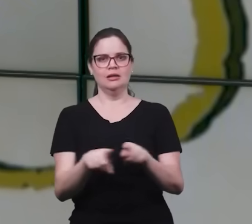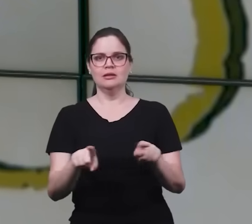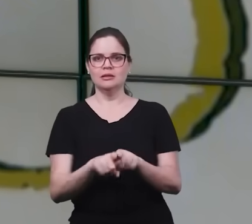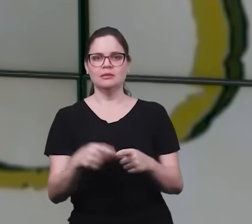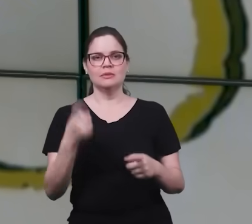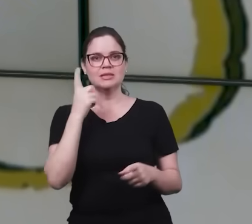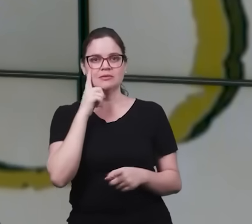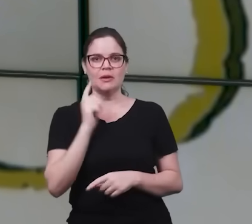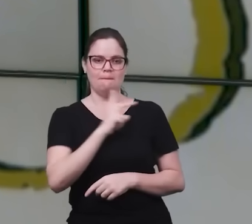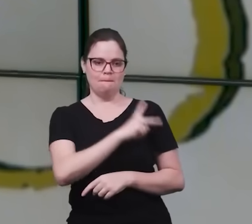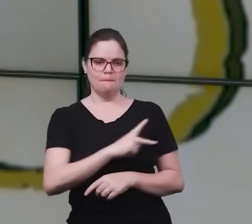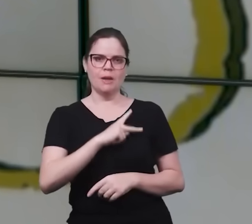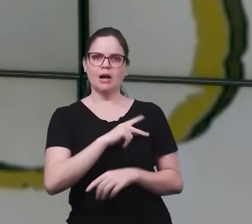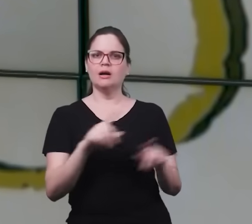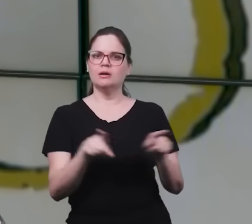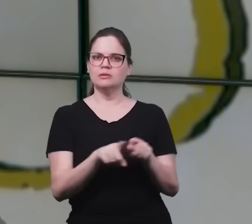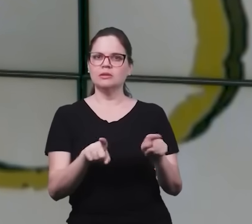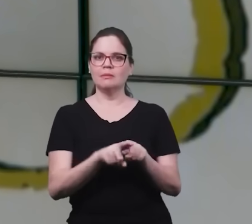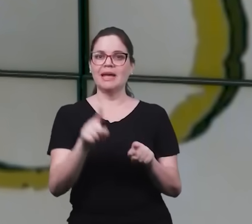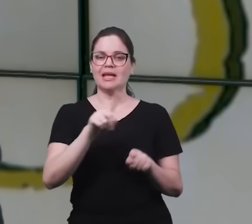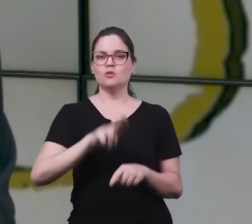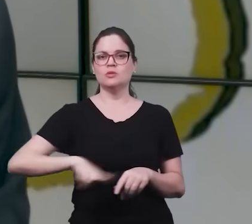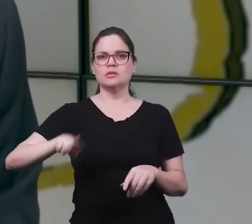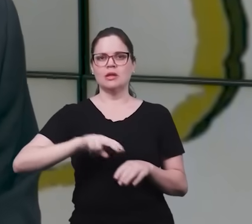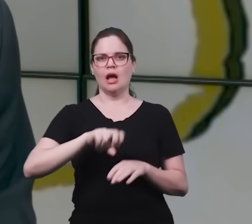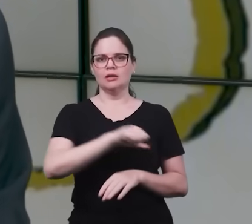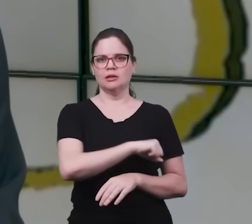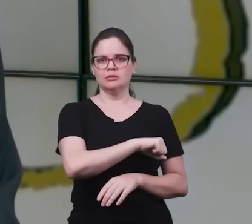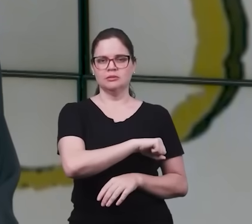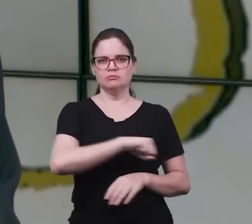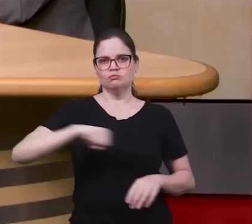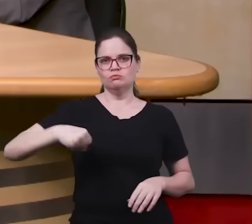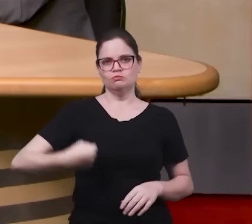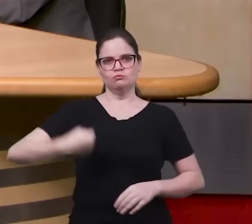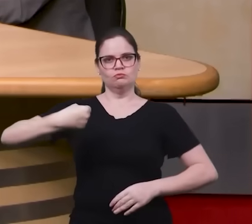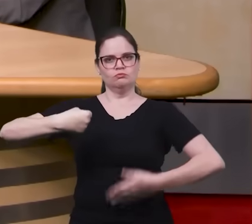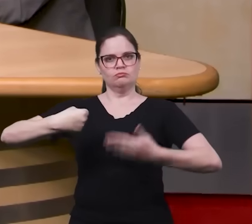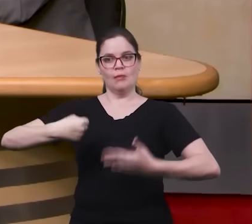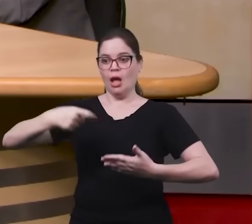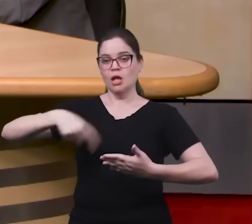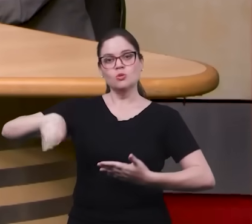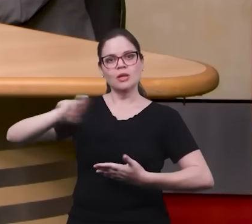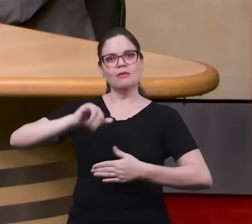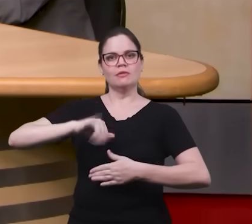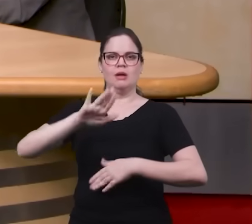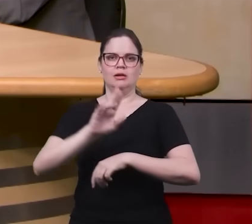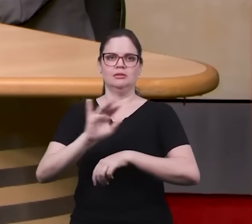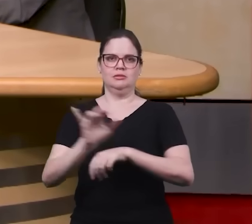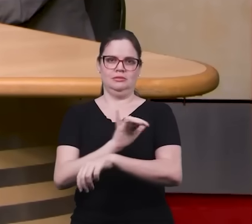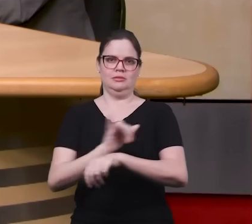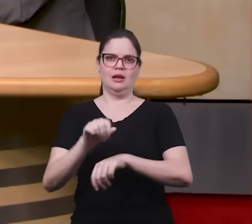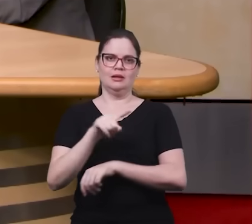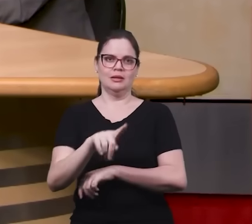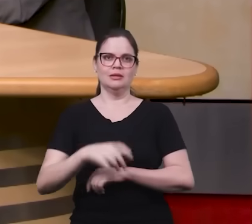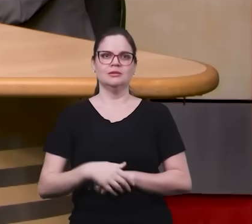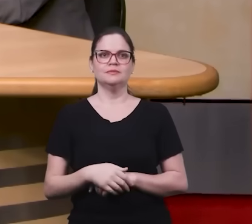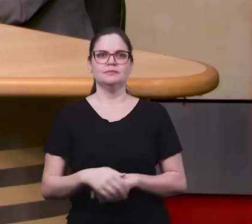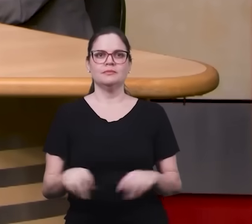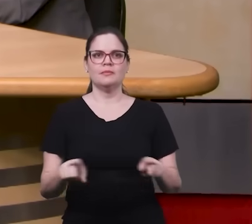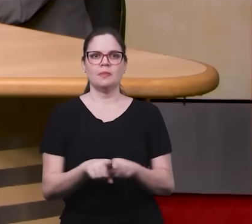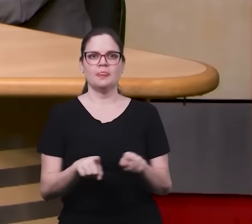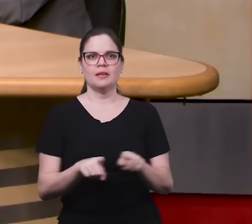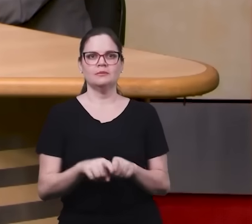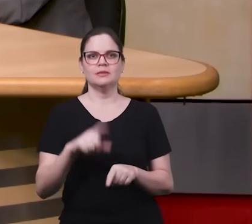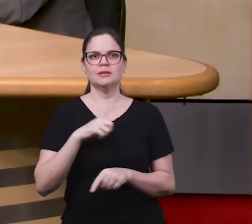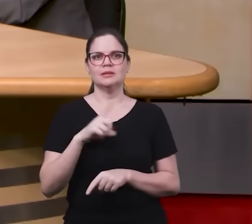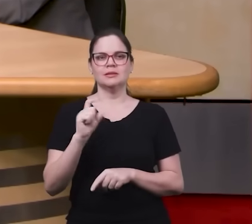nas cartas. Deus usa... A armadura de Deus. Os bons soldados. O próprio carisma e o... Quando ele